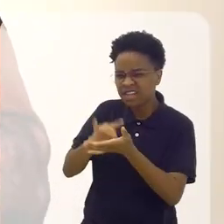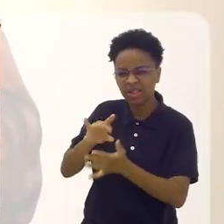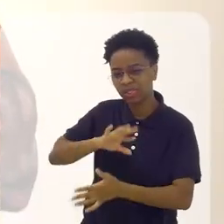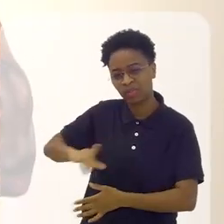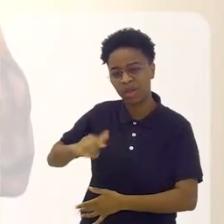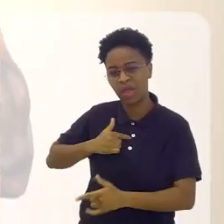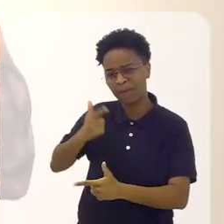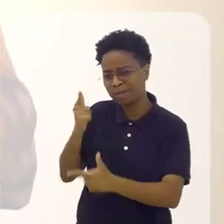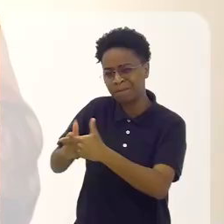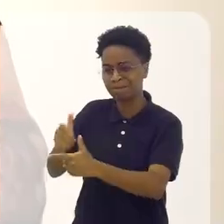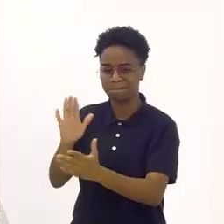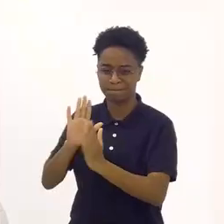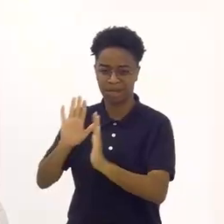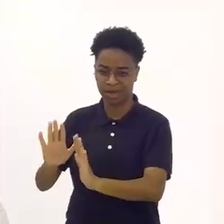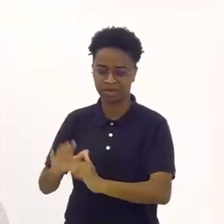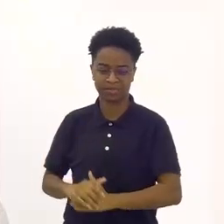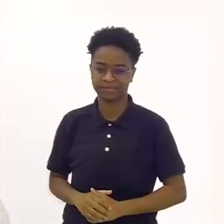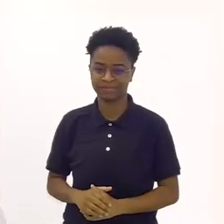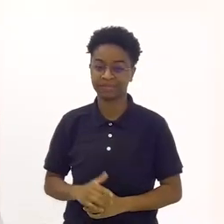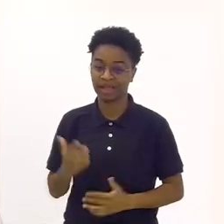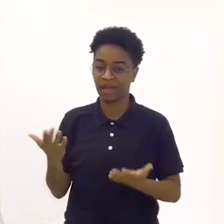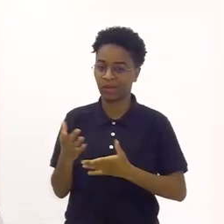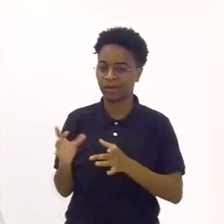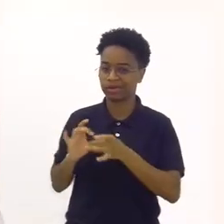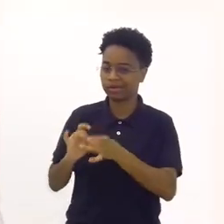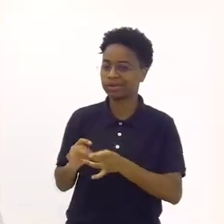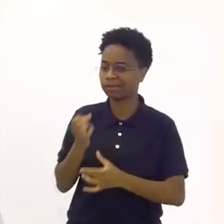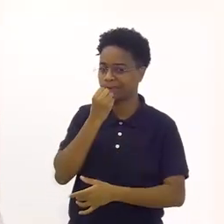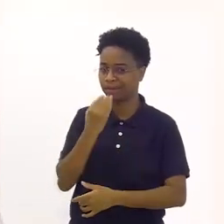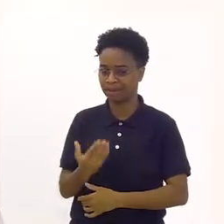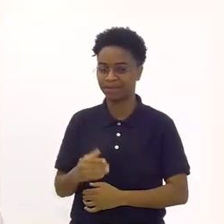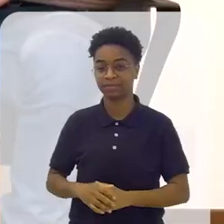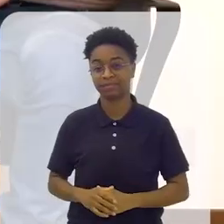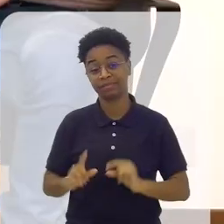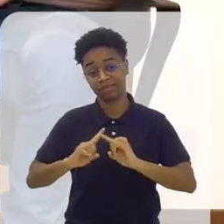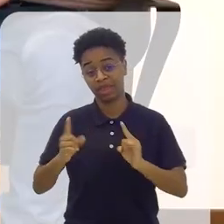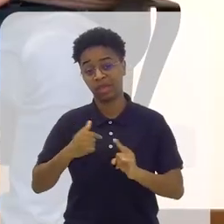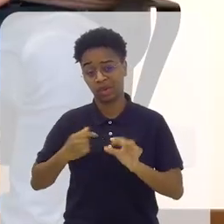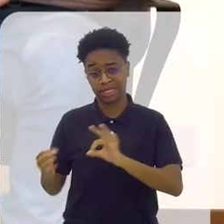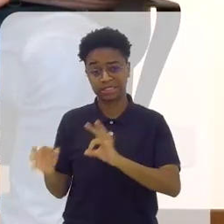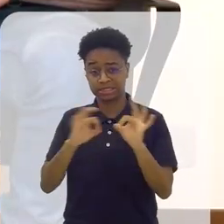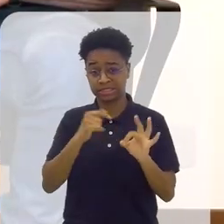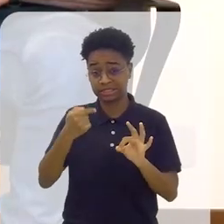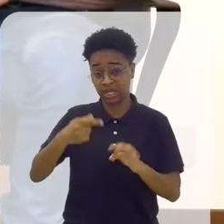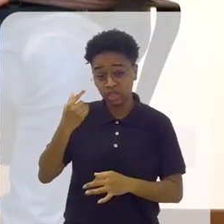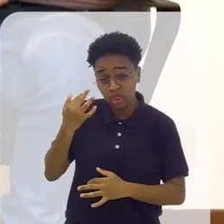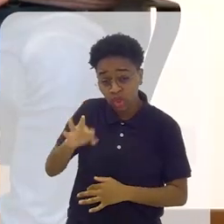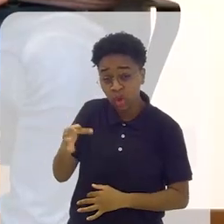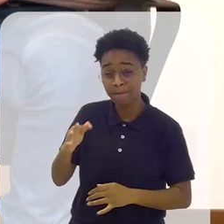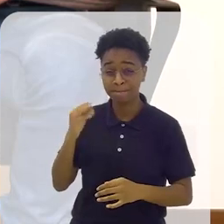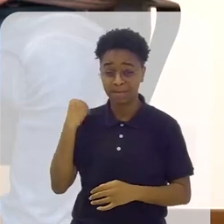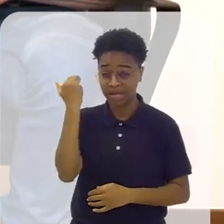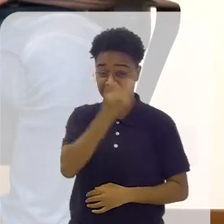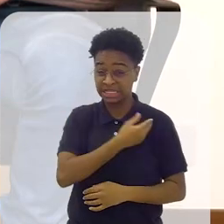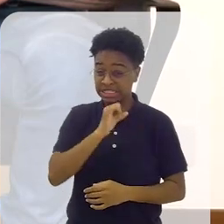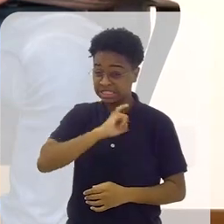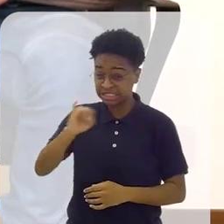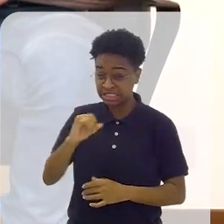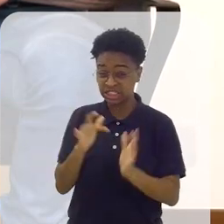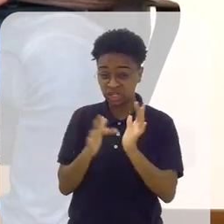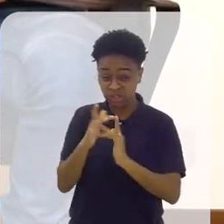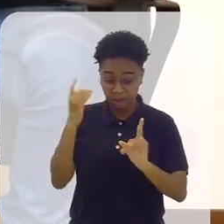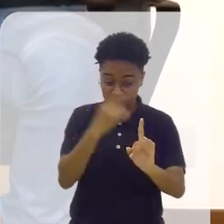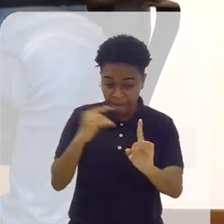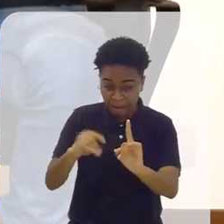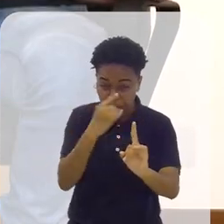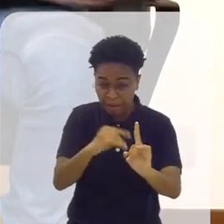tão mal assim, eu não vou brigar mais com ele. Vou ficar bem com ele. Apesar que eu vou ver as Sete Dores de Maria. Se você bater muito em